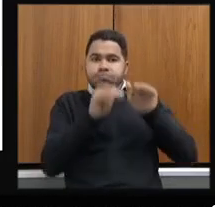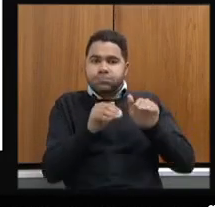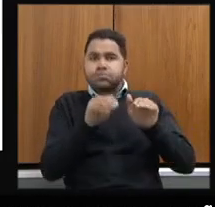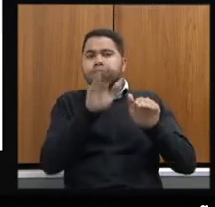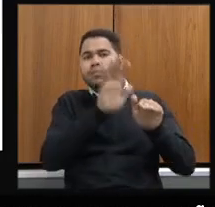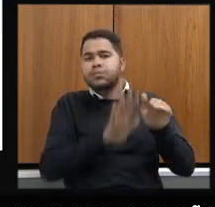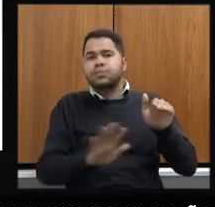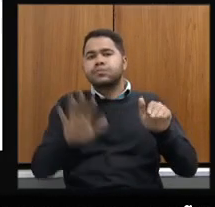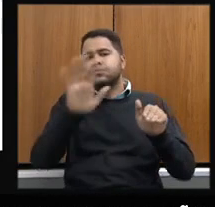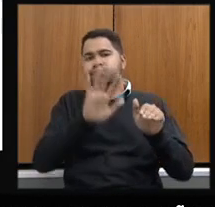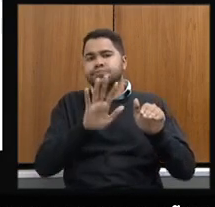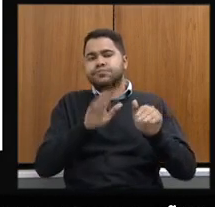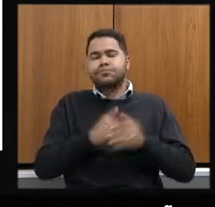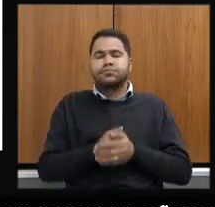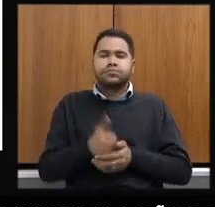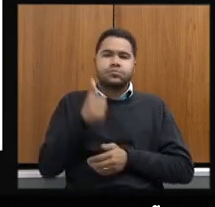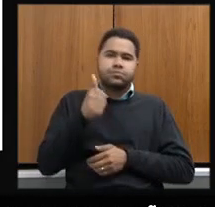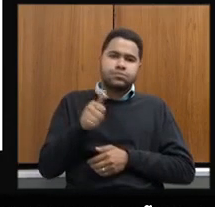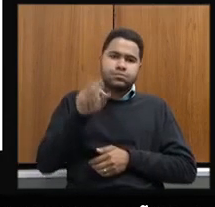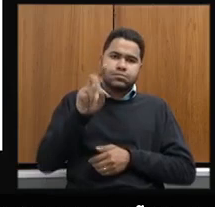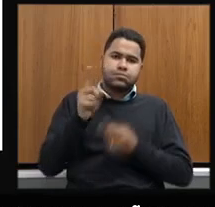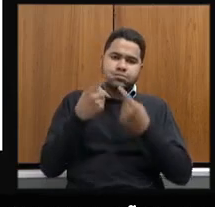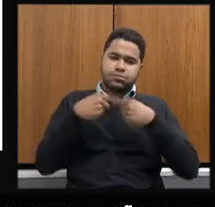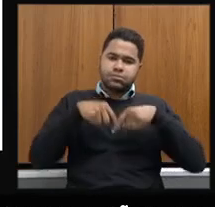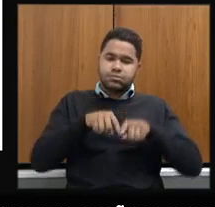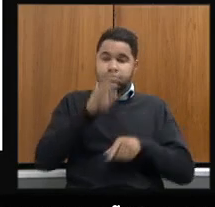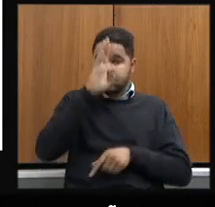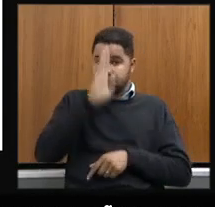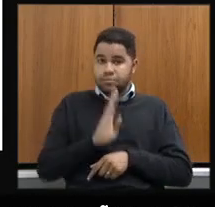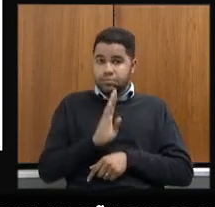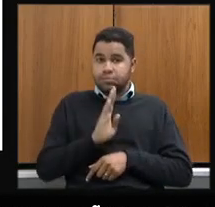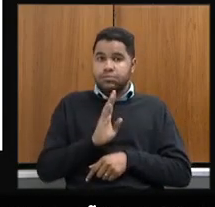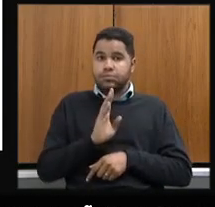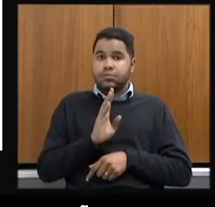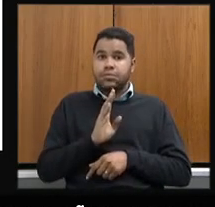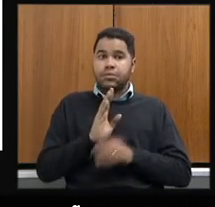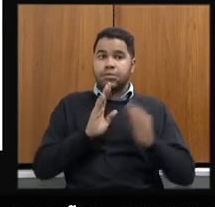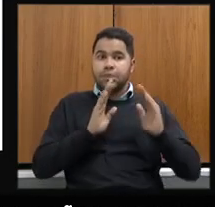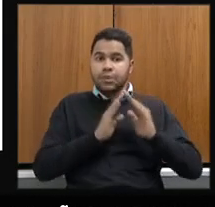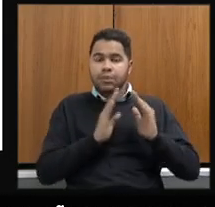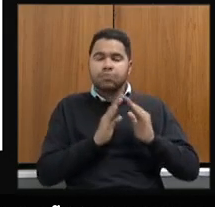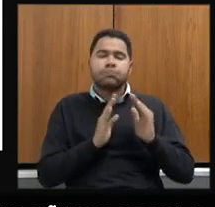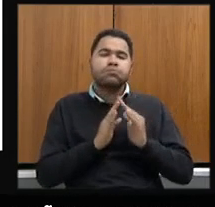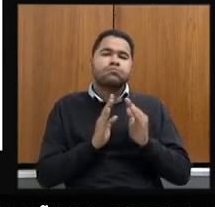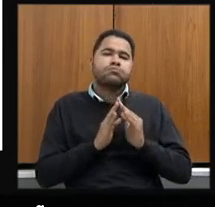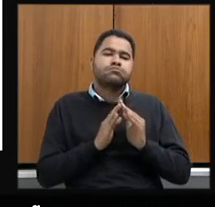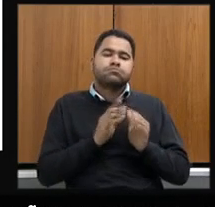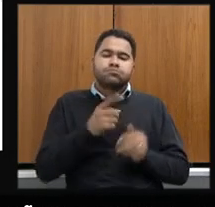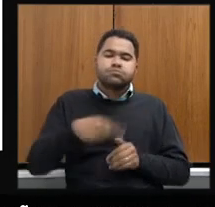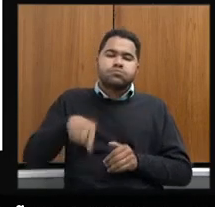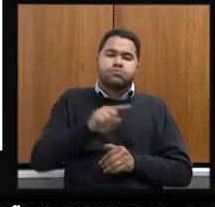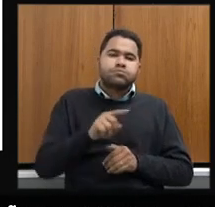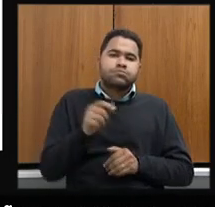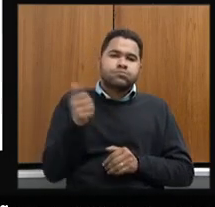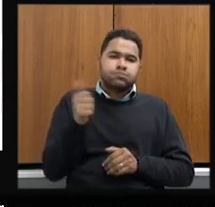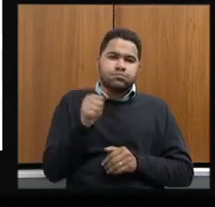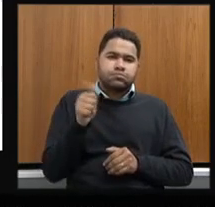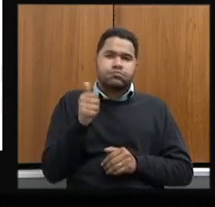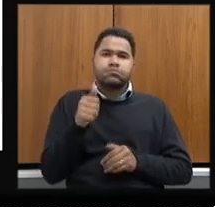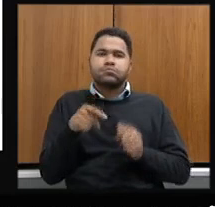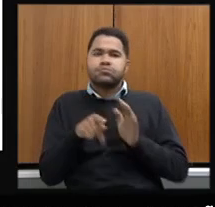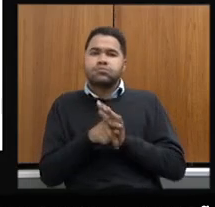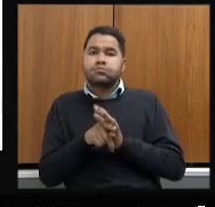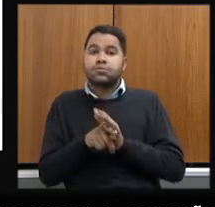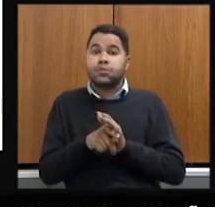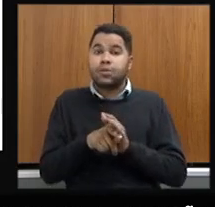Nacional realizamos 15 empréstimos gratuitos de imóveis com identidades e 11 aquisições